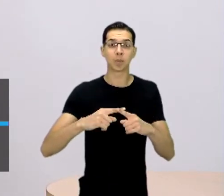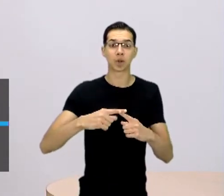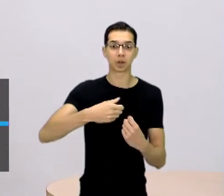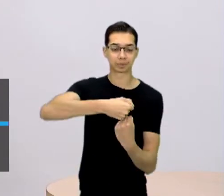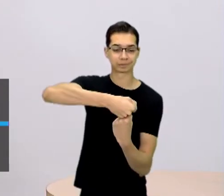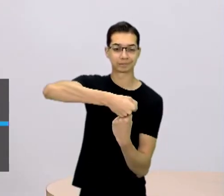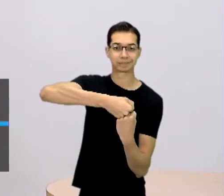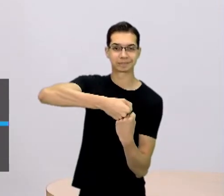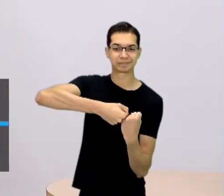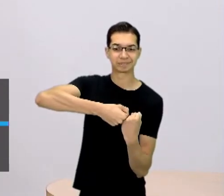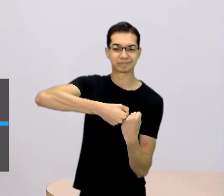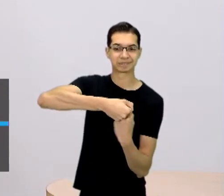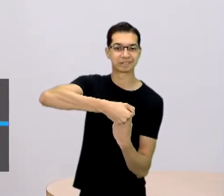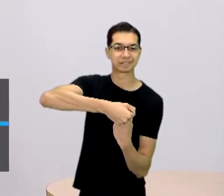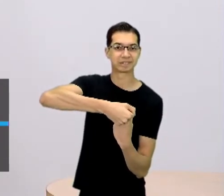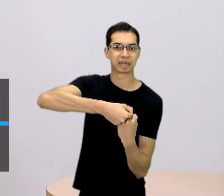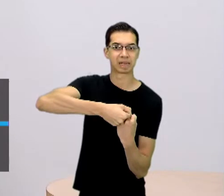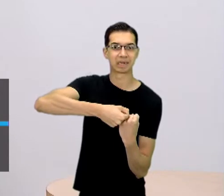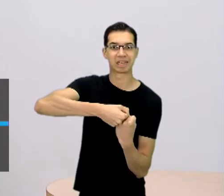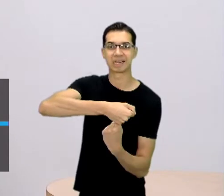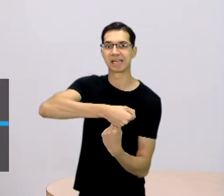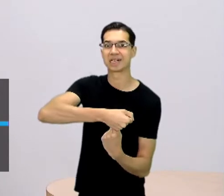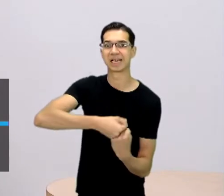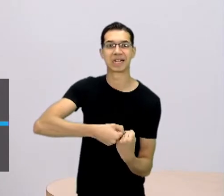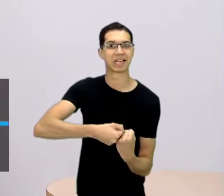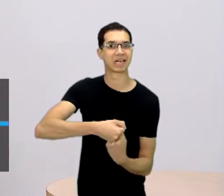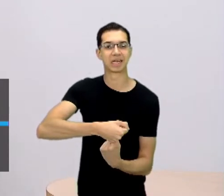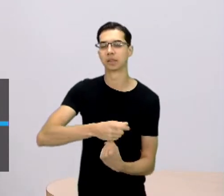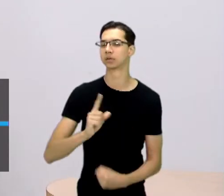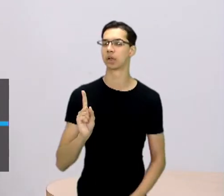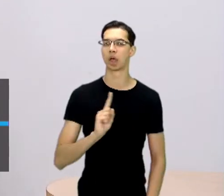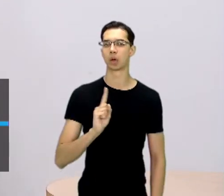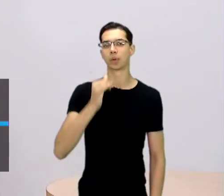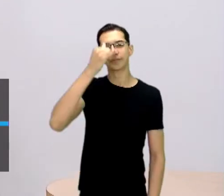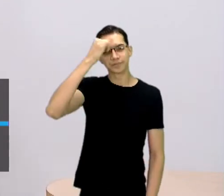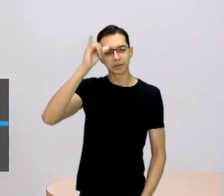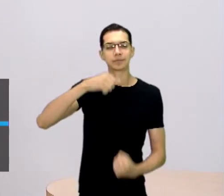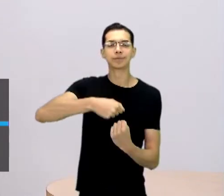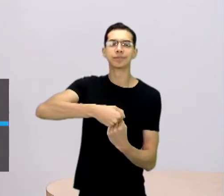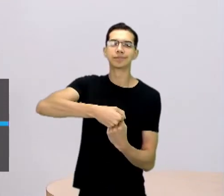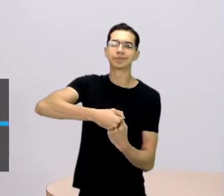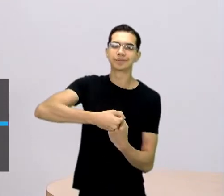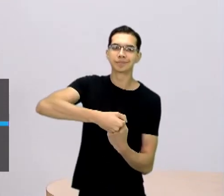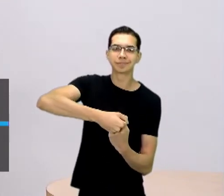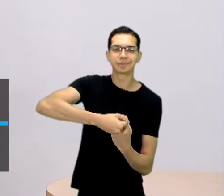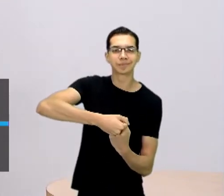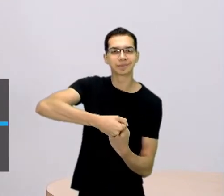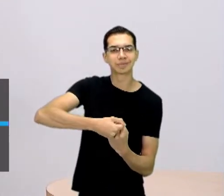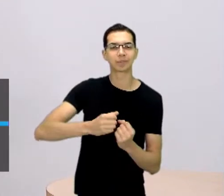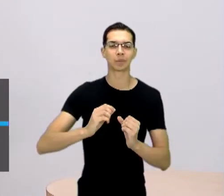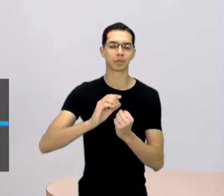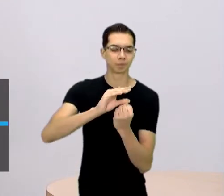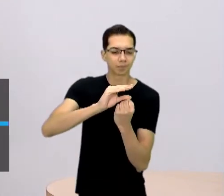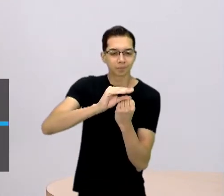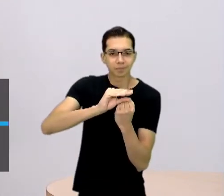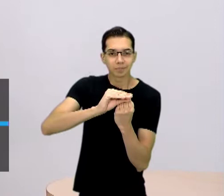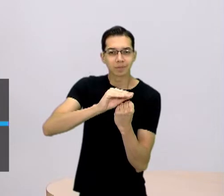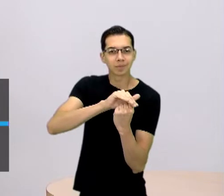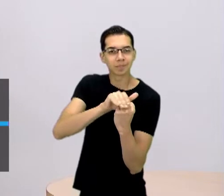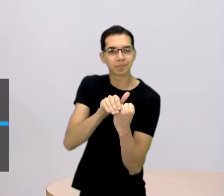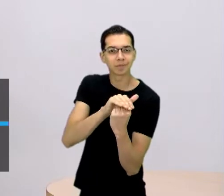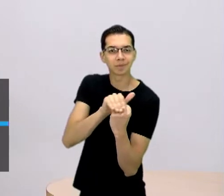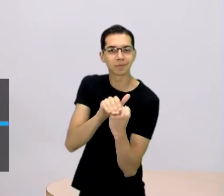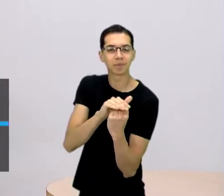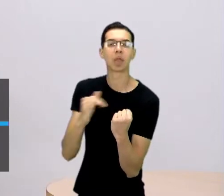esse desgaste do osso. Então, por isso, a cartilagem é importante para recobrir essa parte,